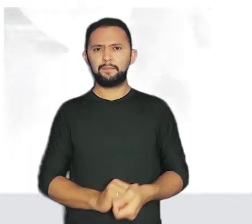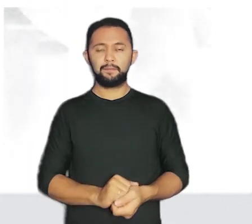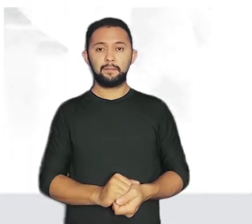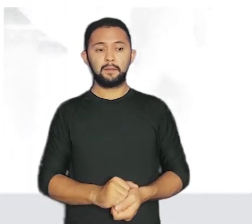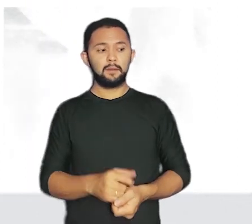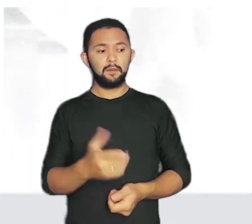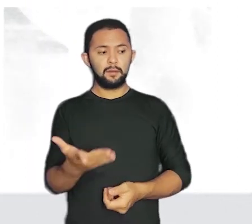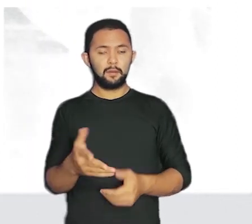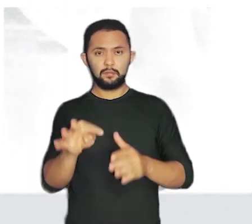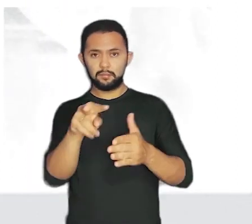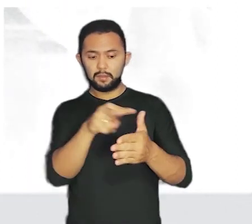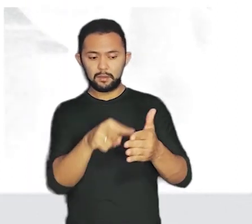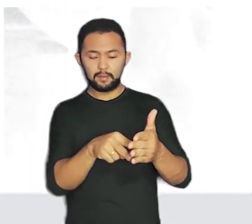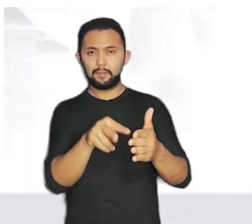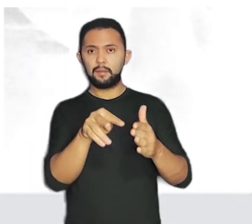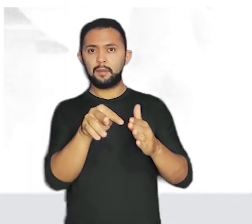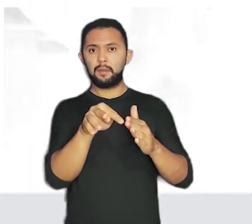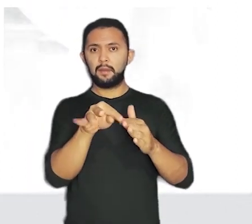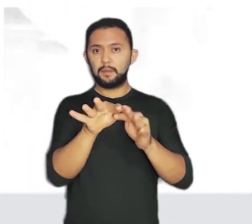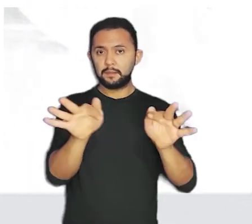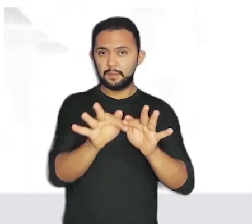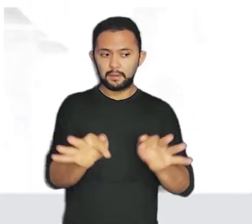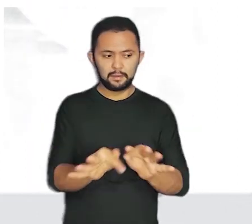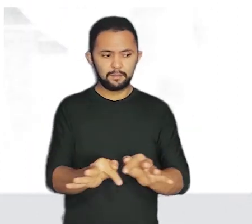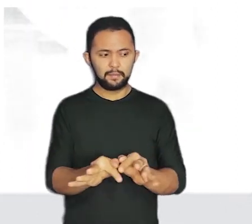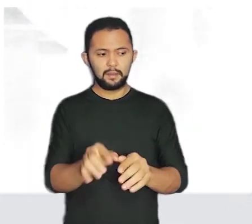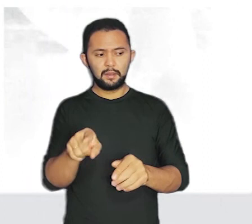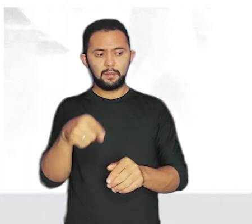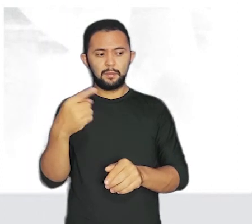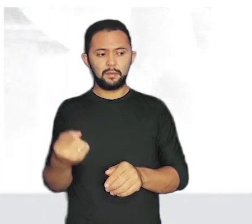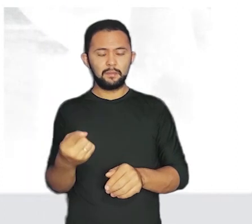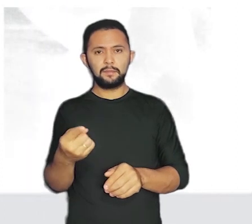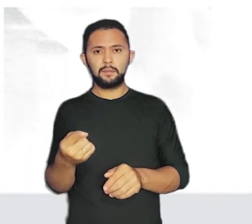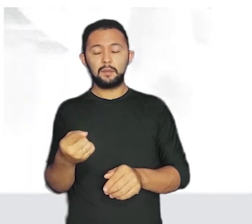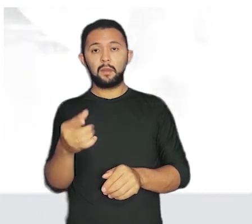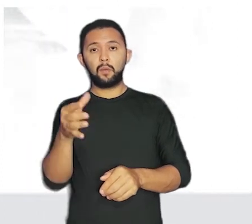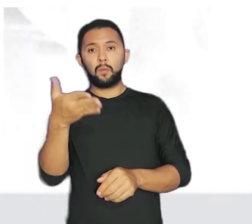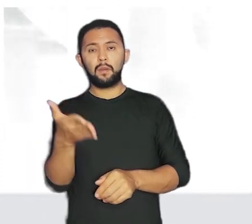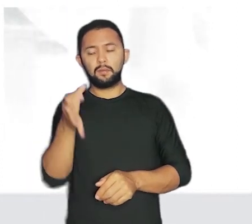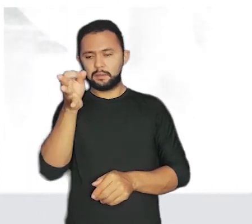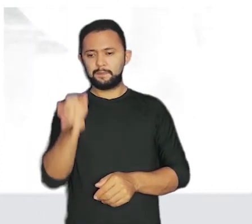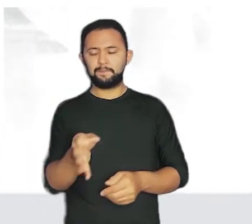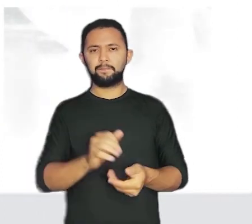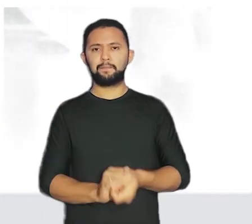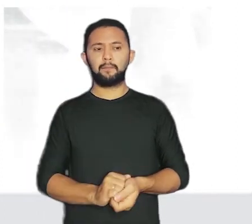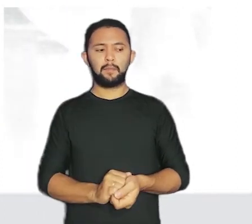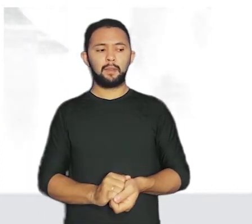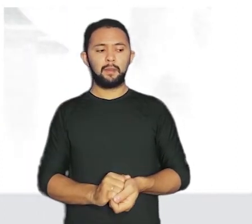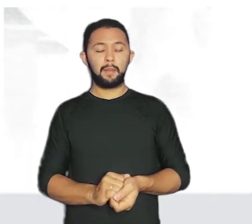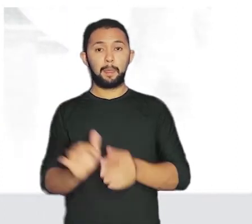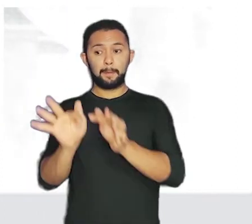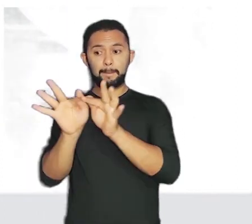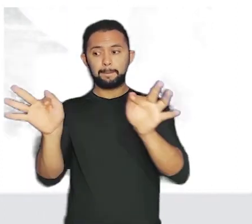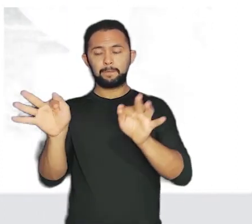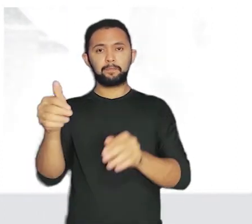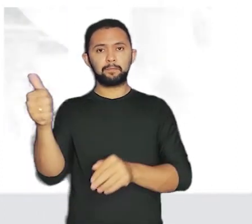assinale a alternativa correta. Então, vamos analisar as 5 sentenças e ver quais são as corretas. Então, o sujeito composto é aquele que